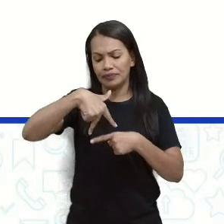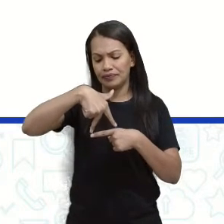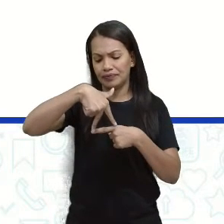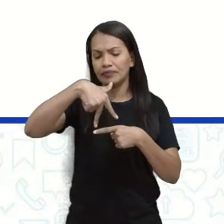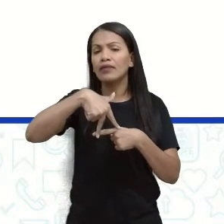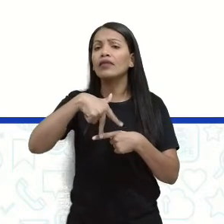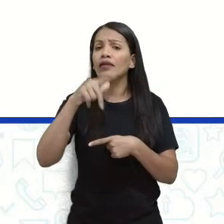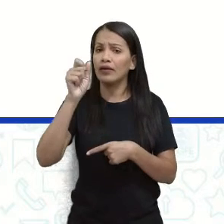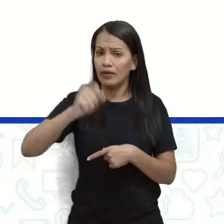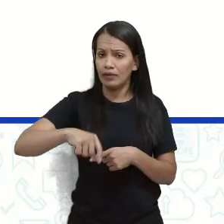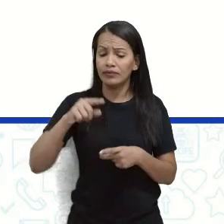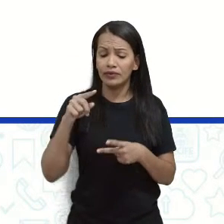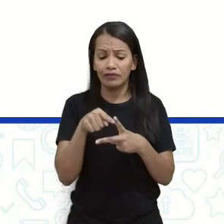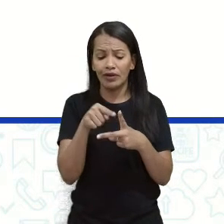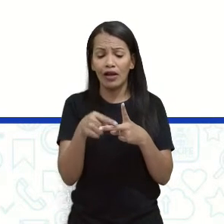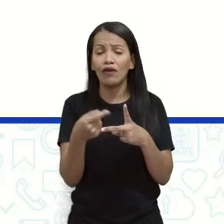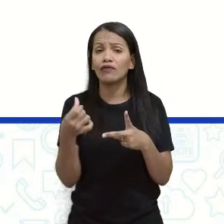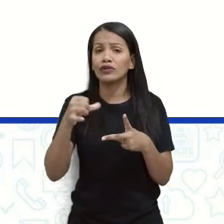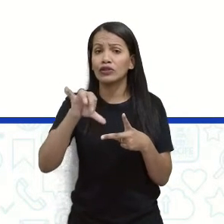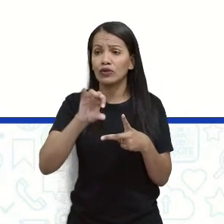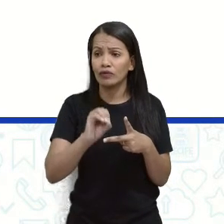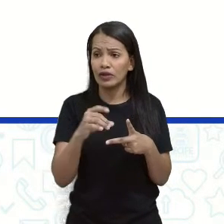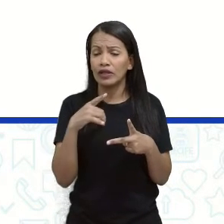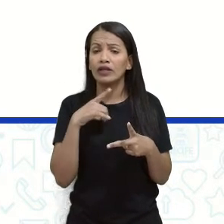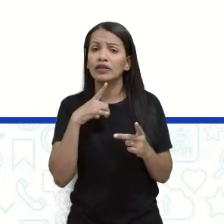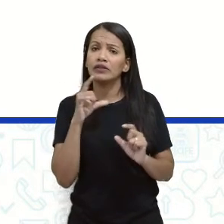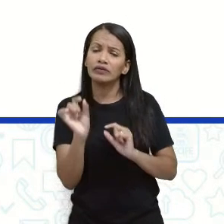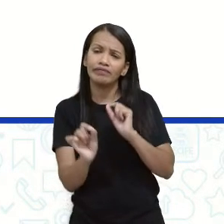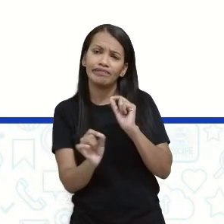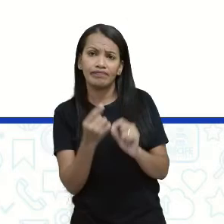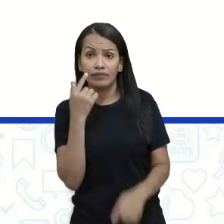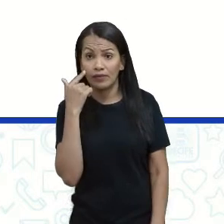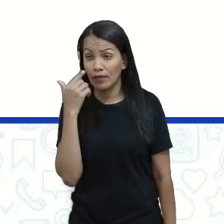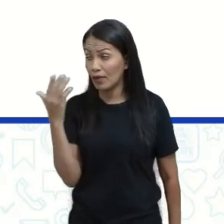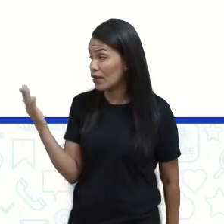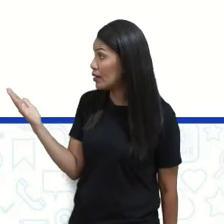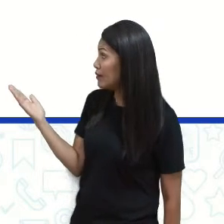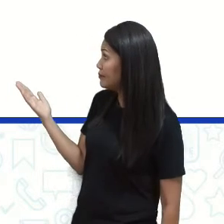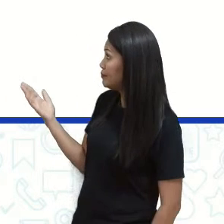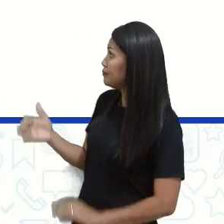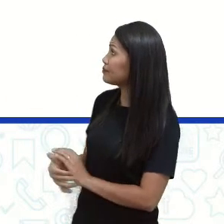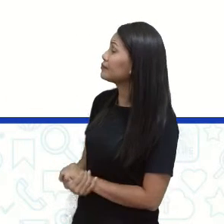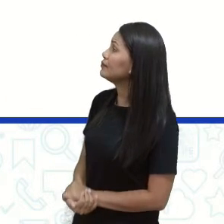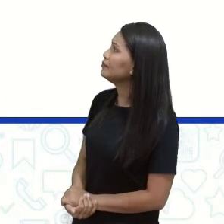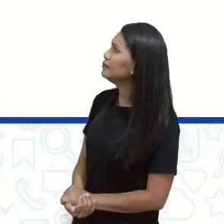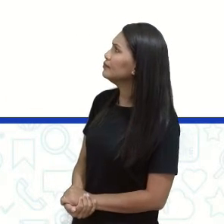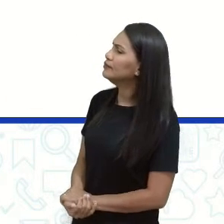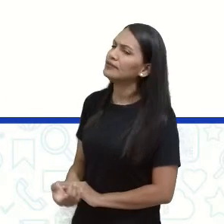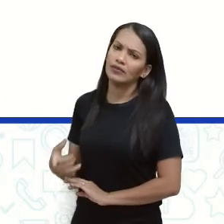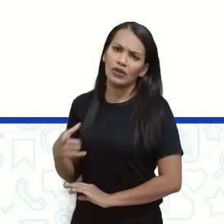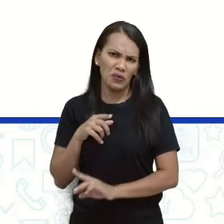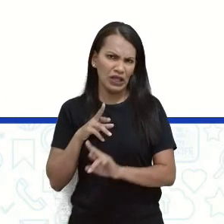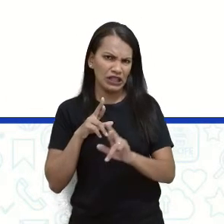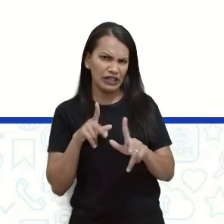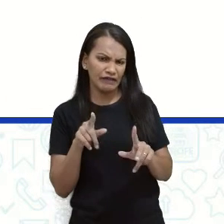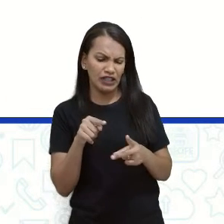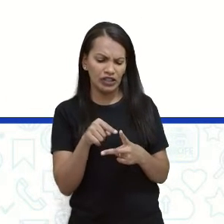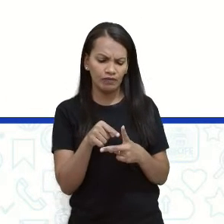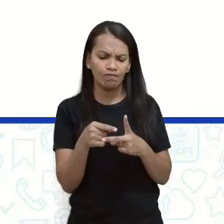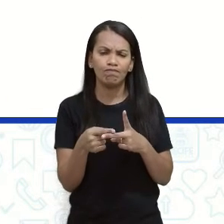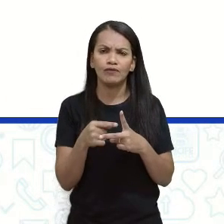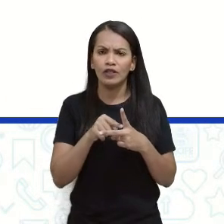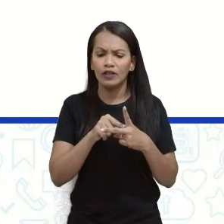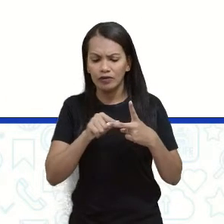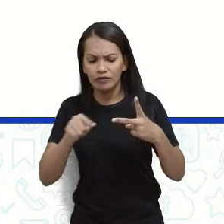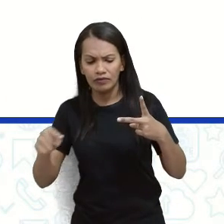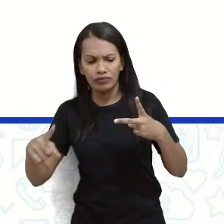Ricardinho, que é esse daí, só que agora ele tem numa posição meio diferente. Você observa que ele tem a formação de 90 graus nesse